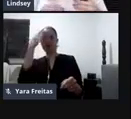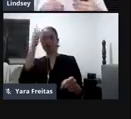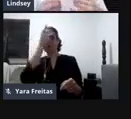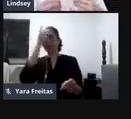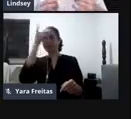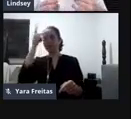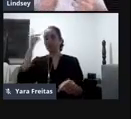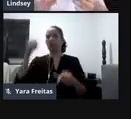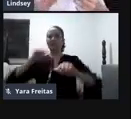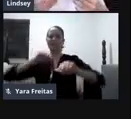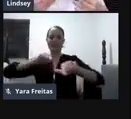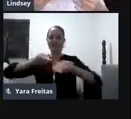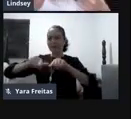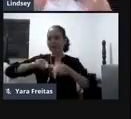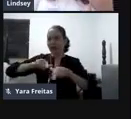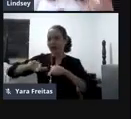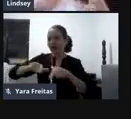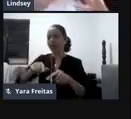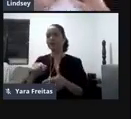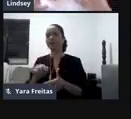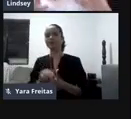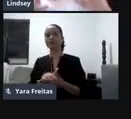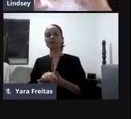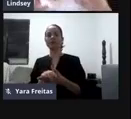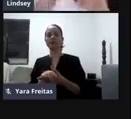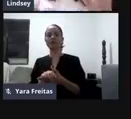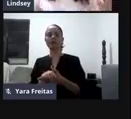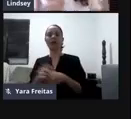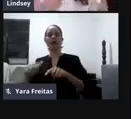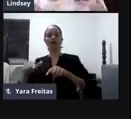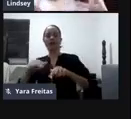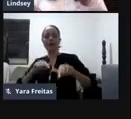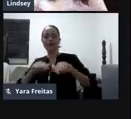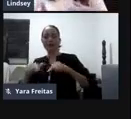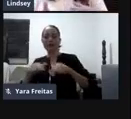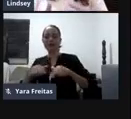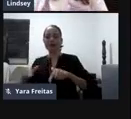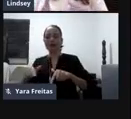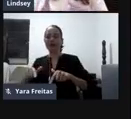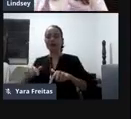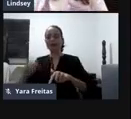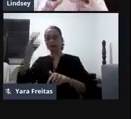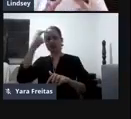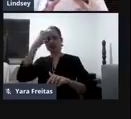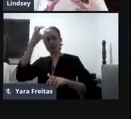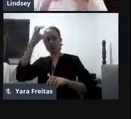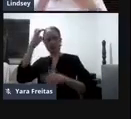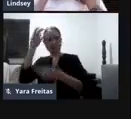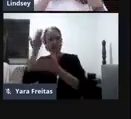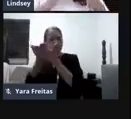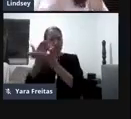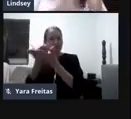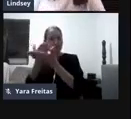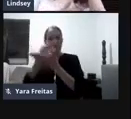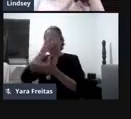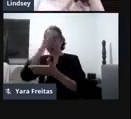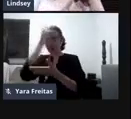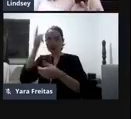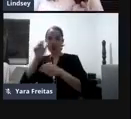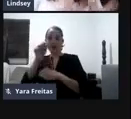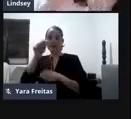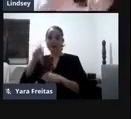trabalhavam com empregos que envolvem bastante o intelecto, essas pessoas que aposentaram